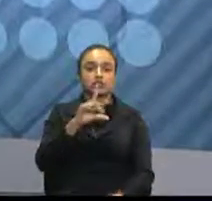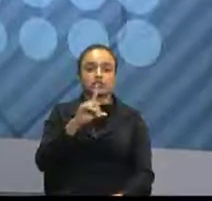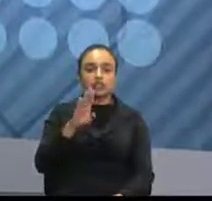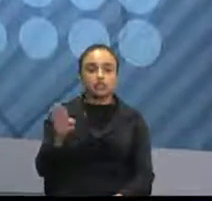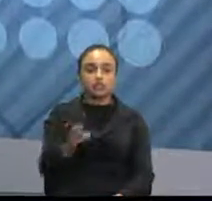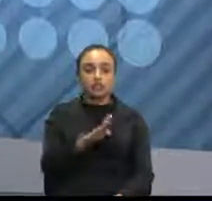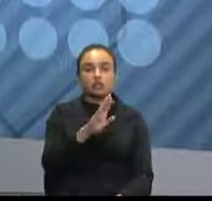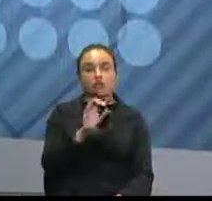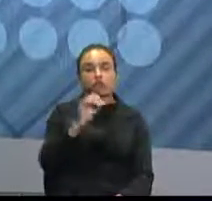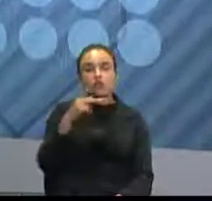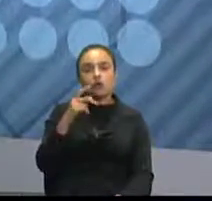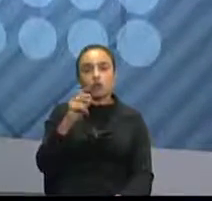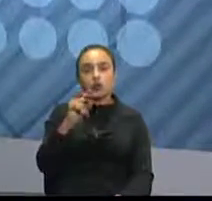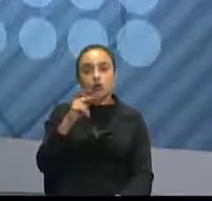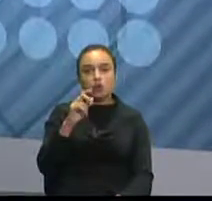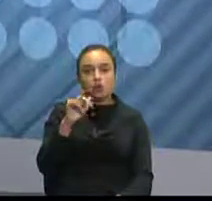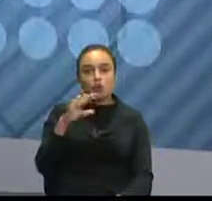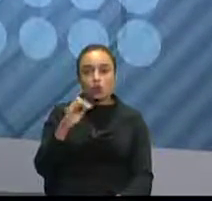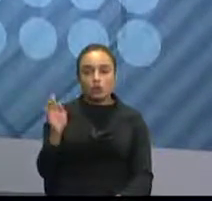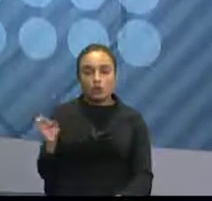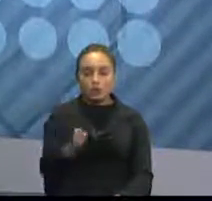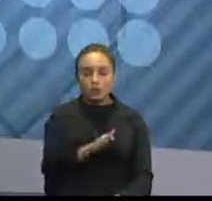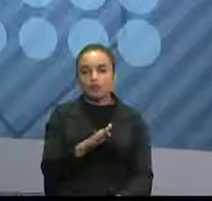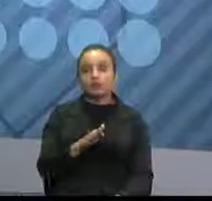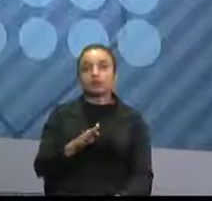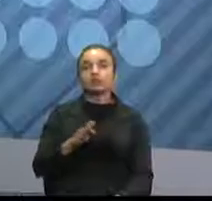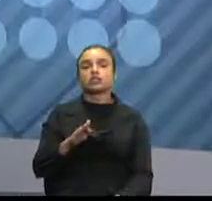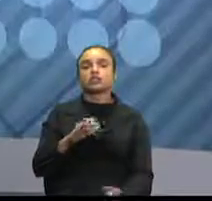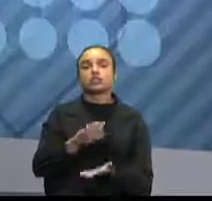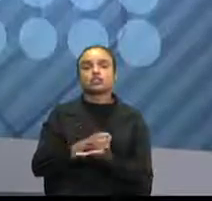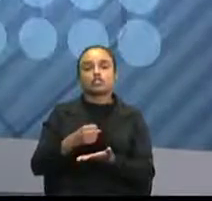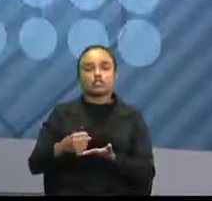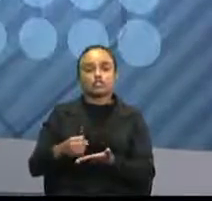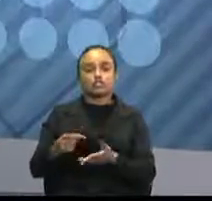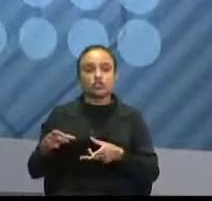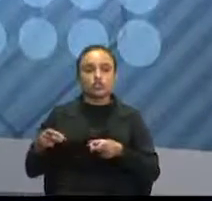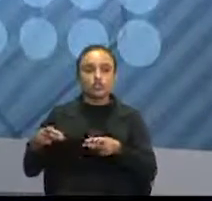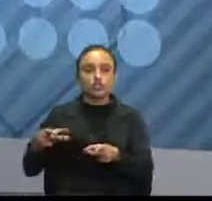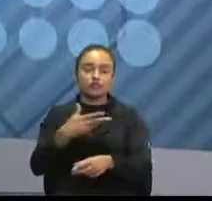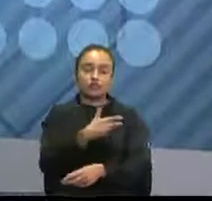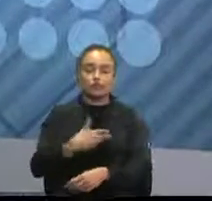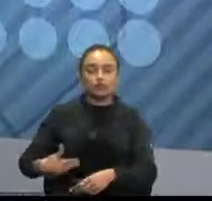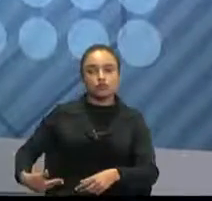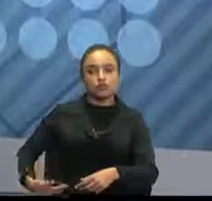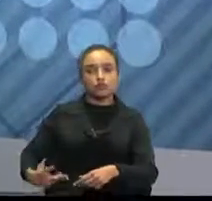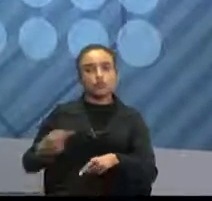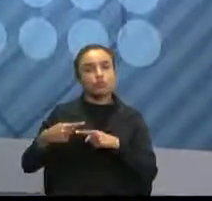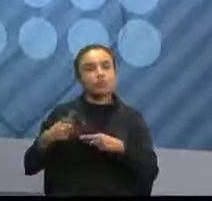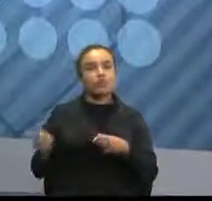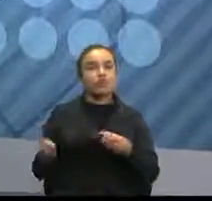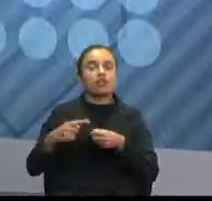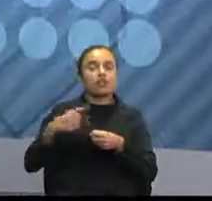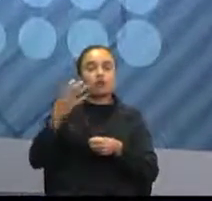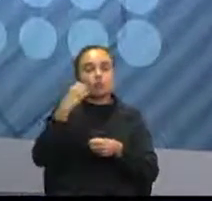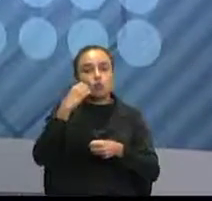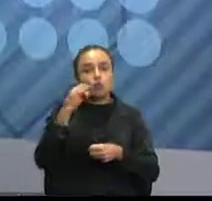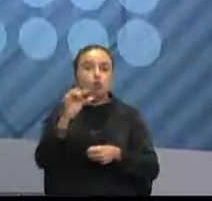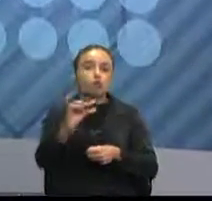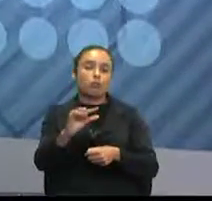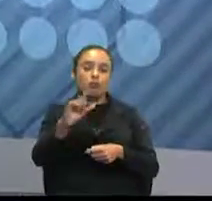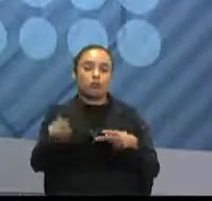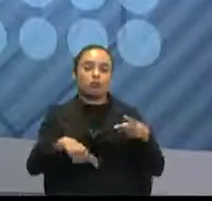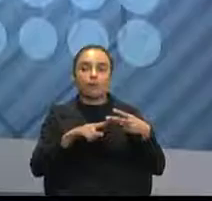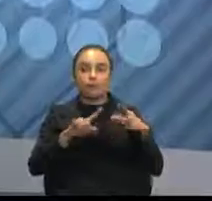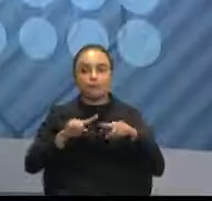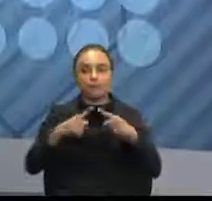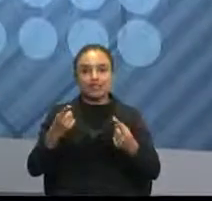tesouro nacional ou por outras possibilidades que me dão karam tia certeza olha só quero altas rentabilidades onde